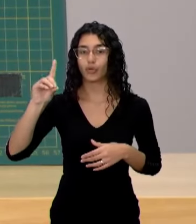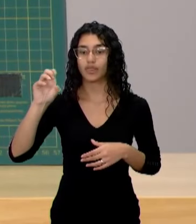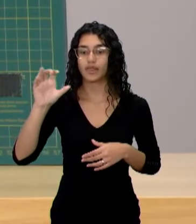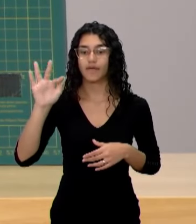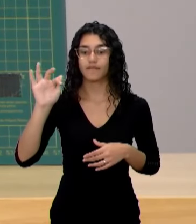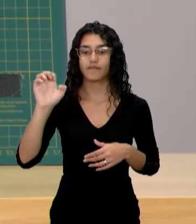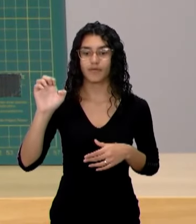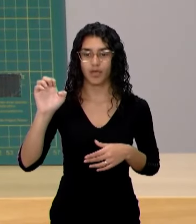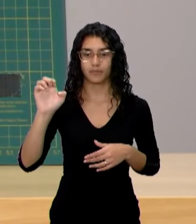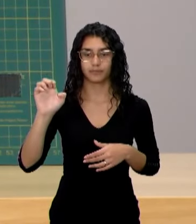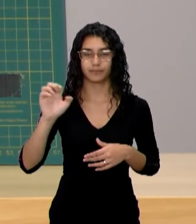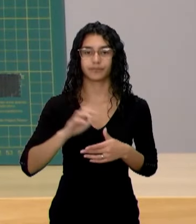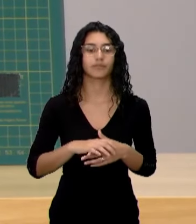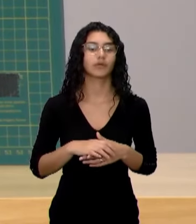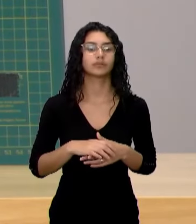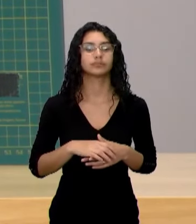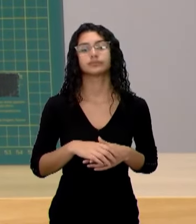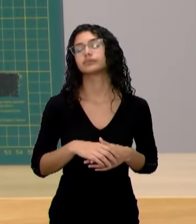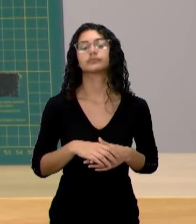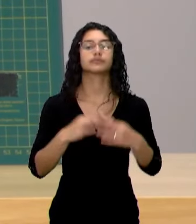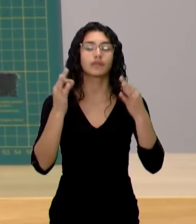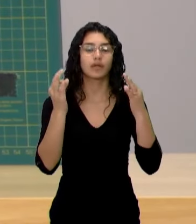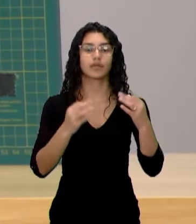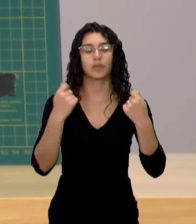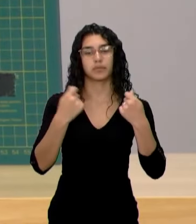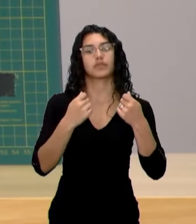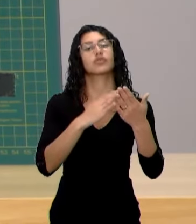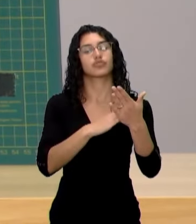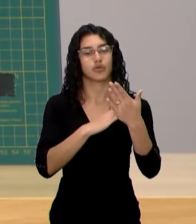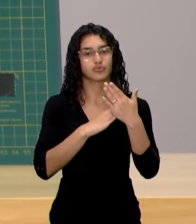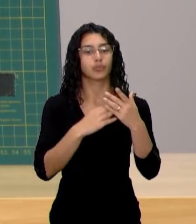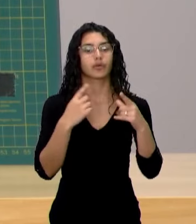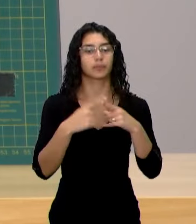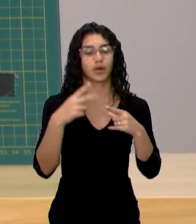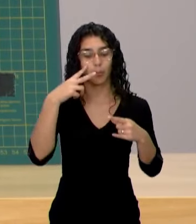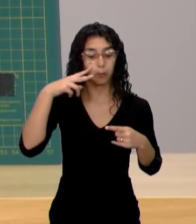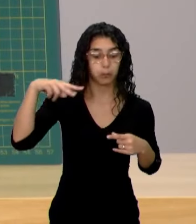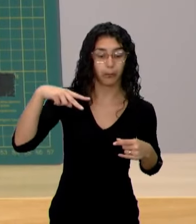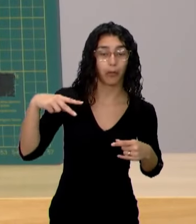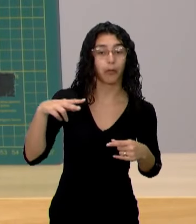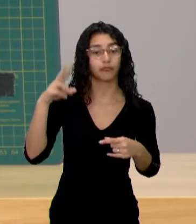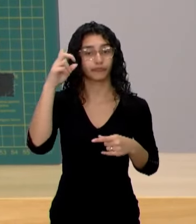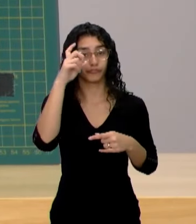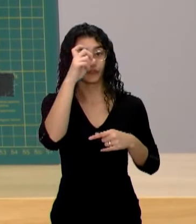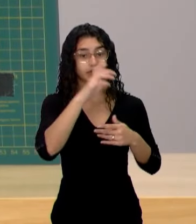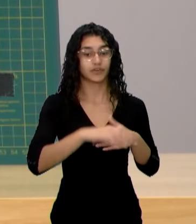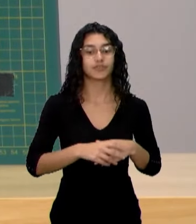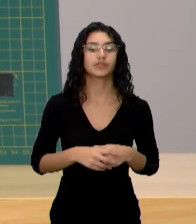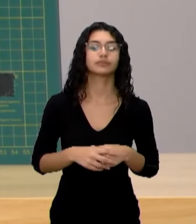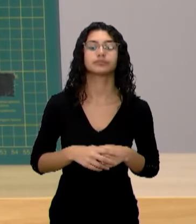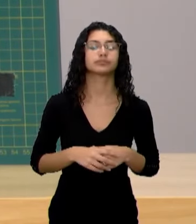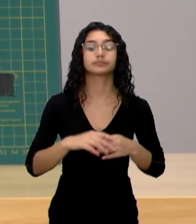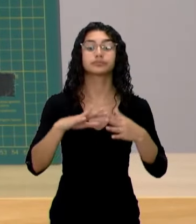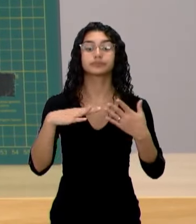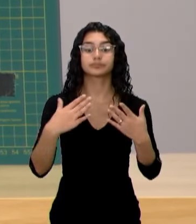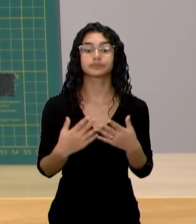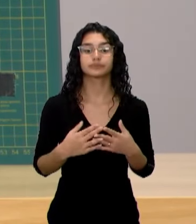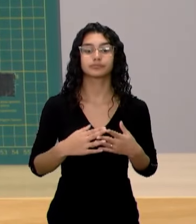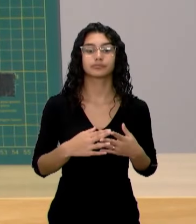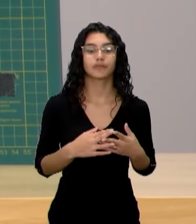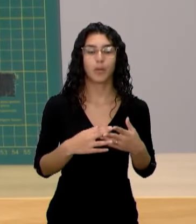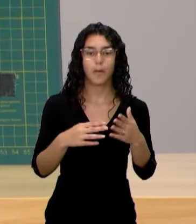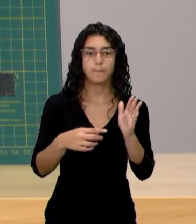né? Do transferidor. Aí, muito bom. Precisa de ajuda porque olhar aqui de cima é difícil, né? Olha aí, tá vendo? Então eu marquei aqui